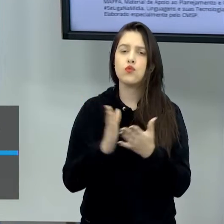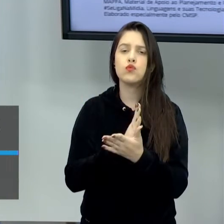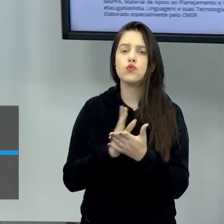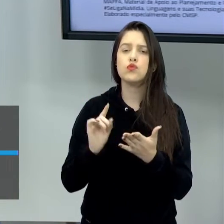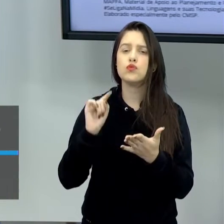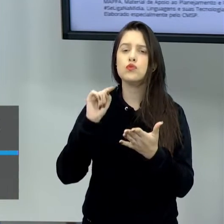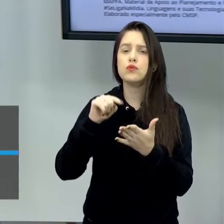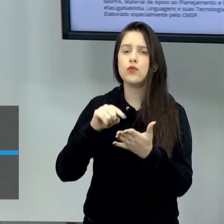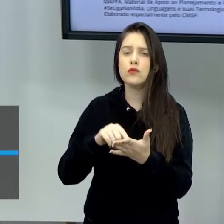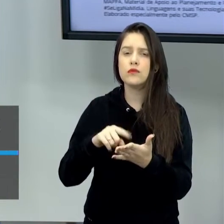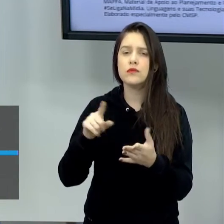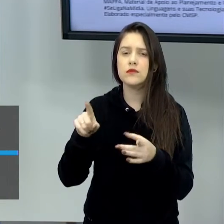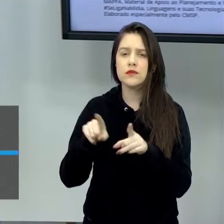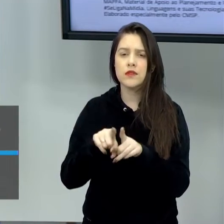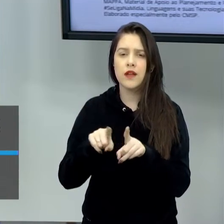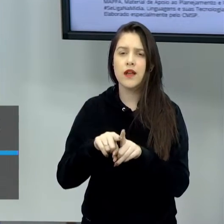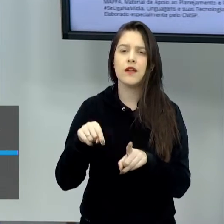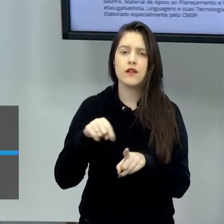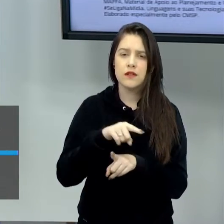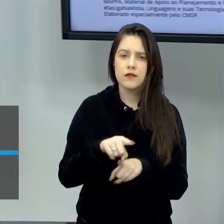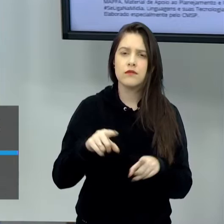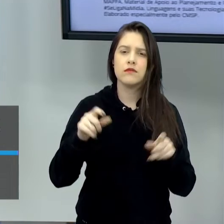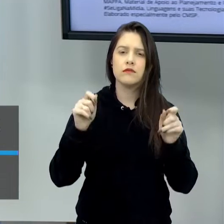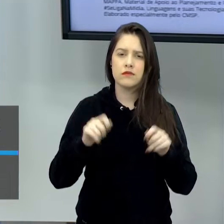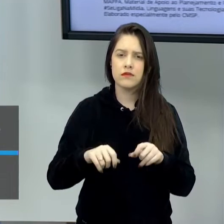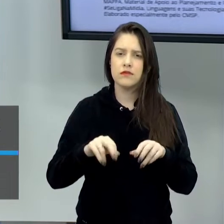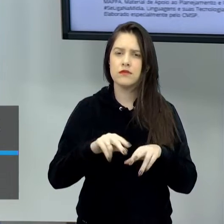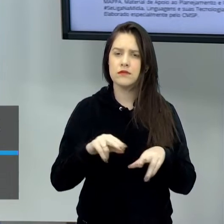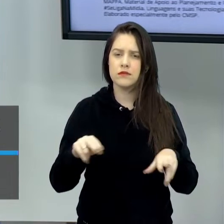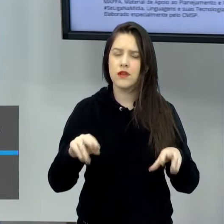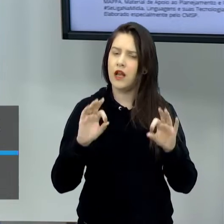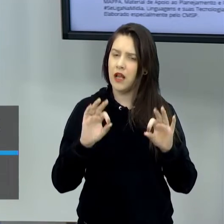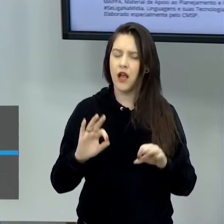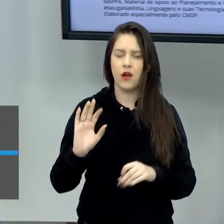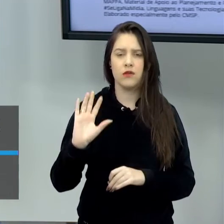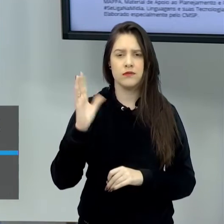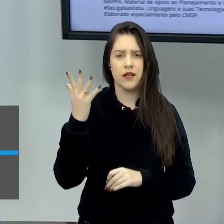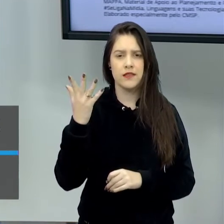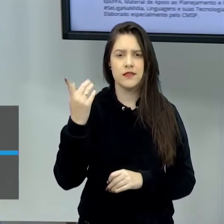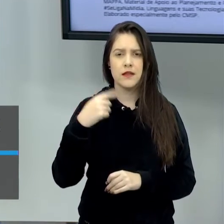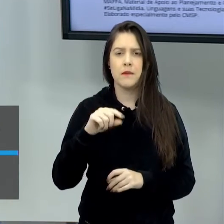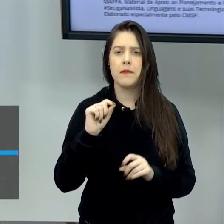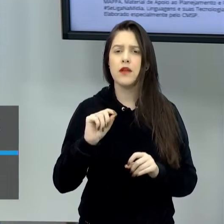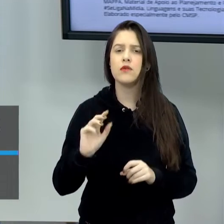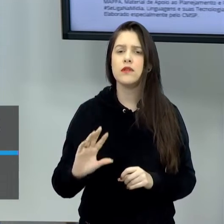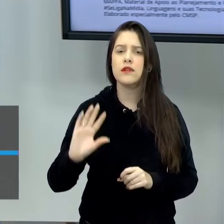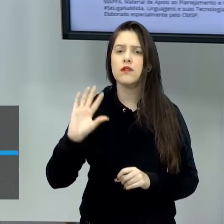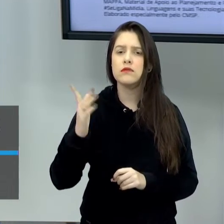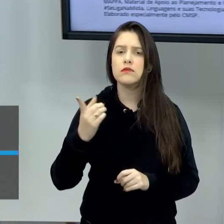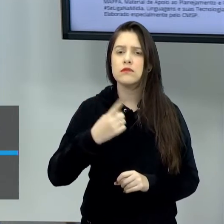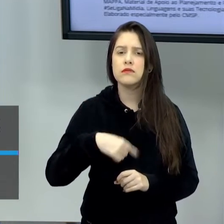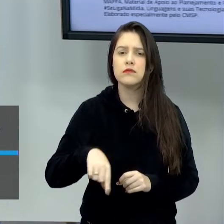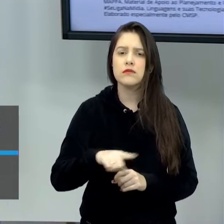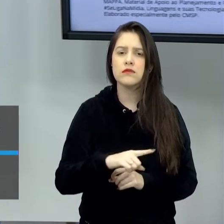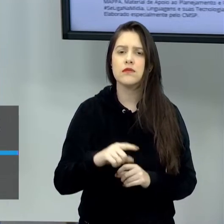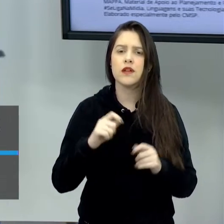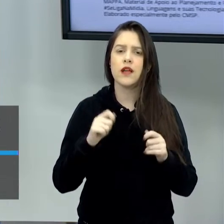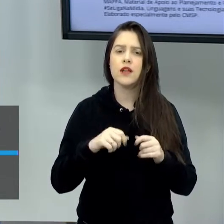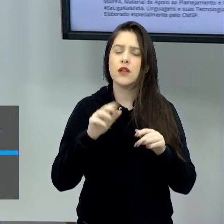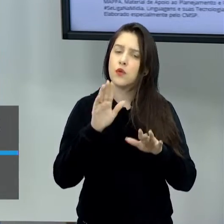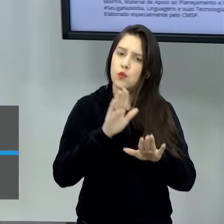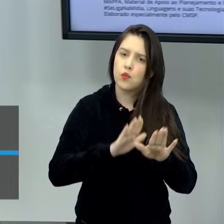as iniciativas de vocês perante uma situação dessa. Situações que acontecem na escola, situações que acontecem no